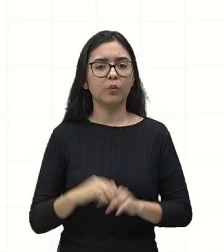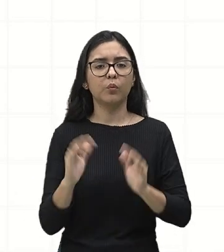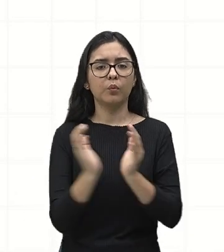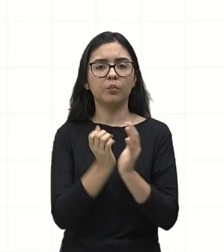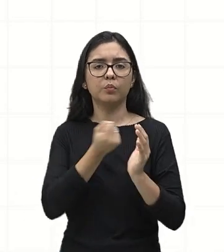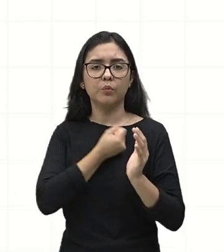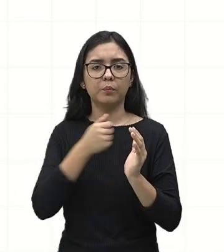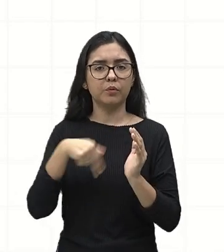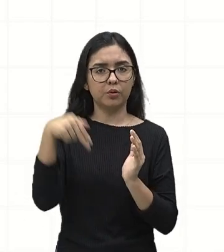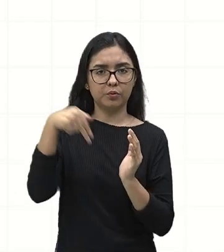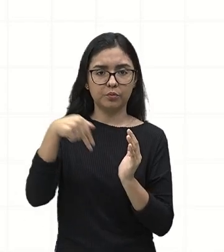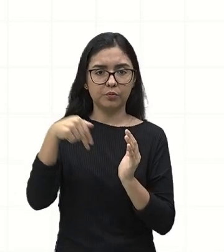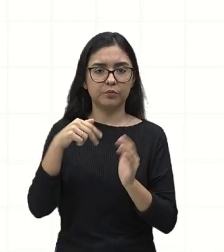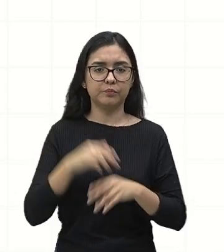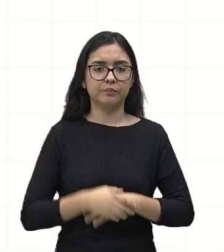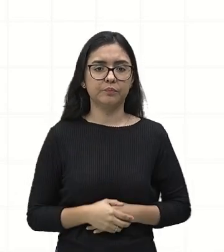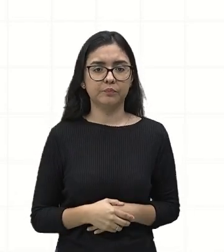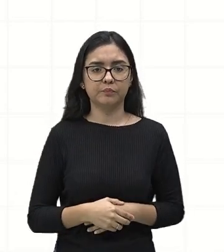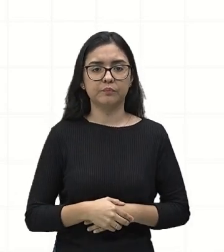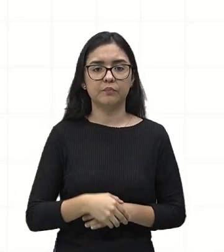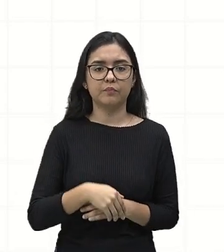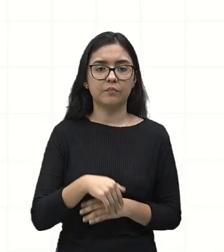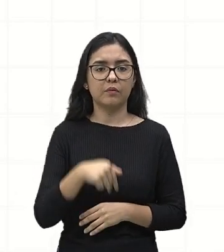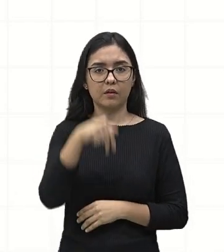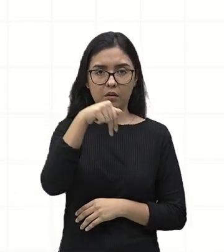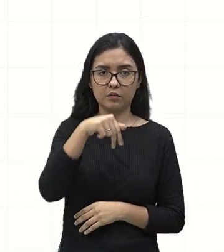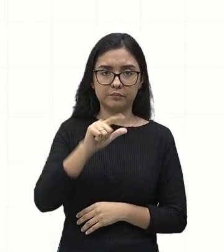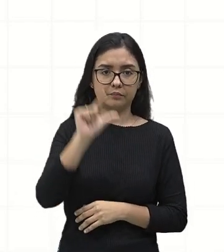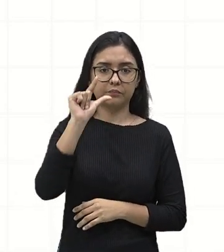o natural, N maiúsculo, igual.